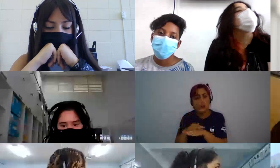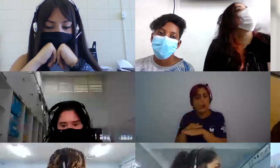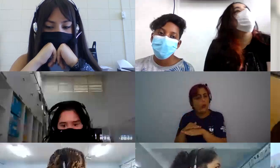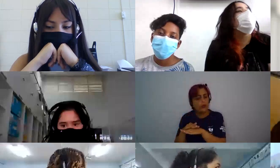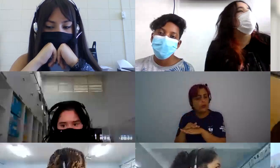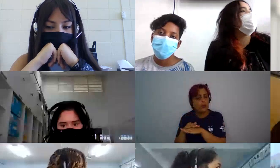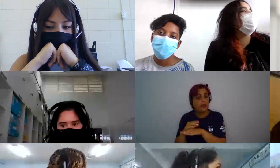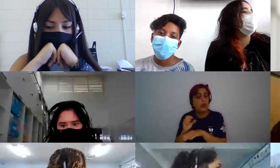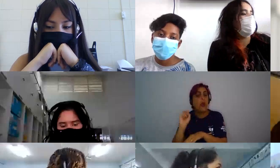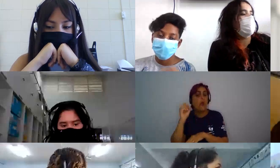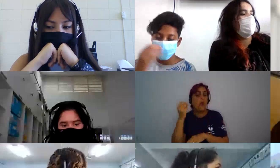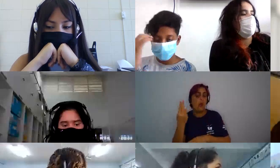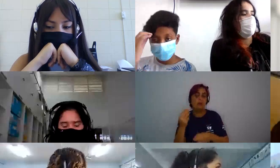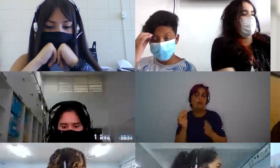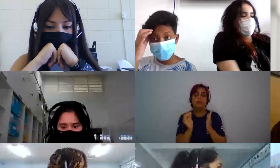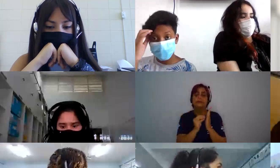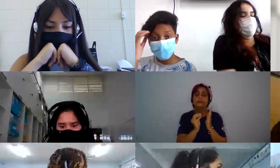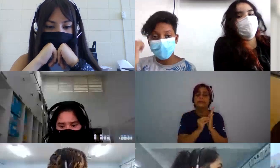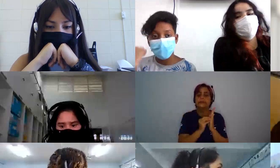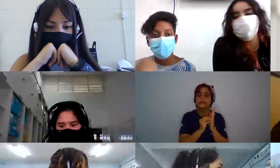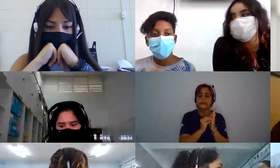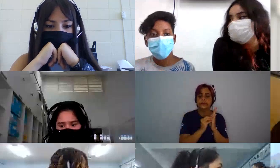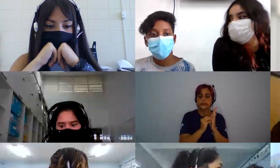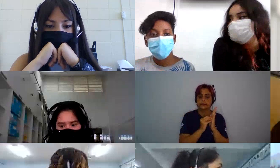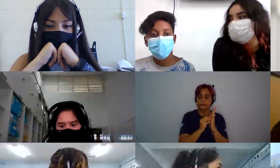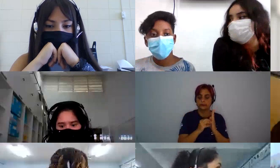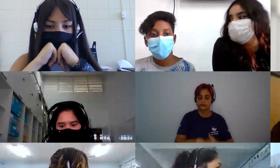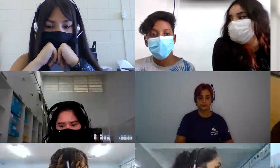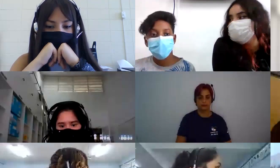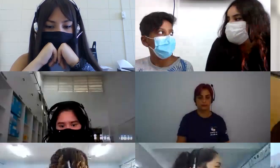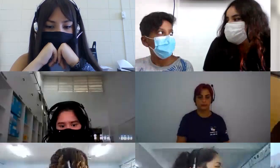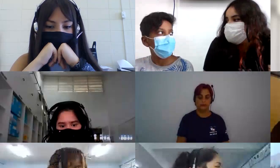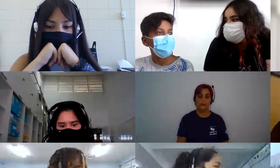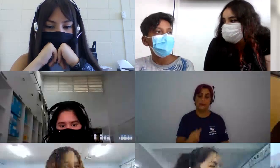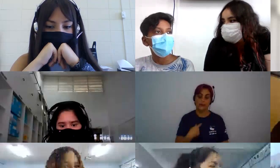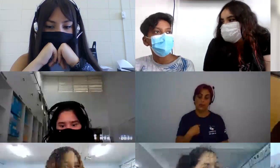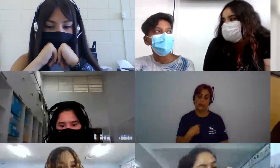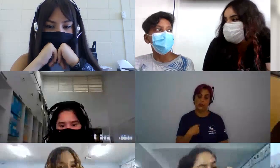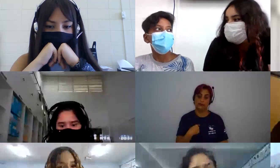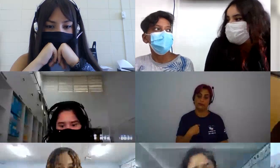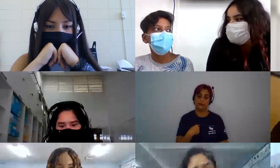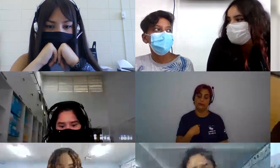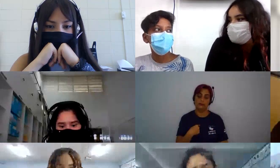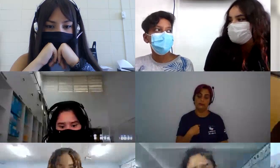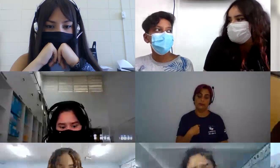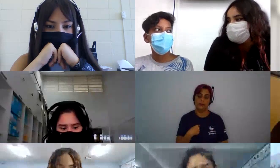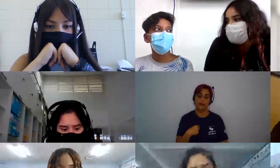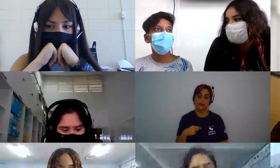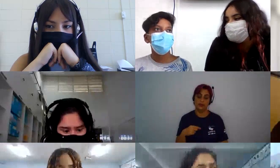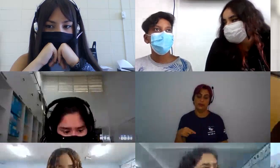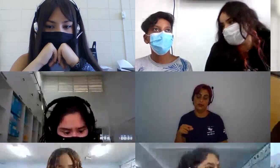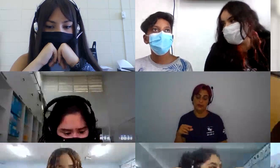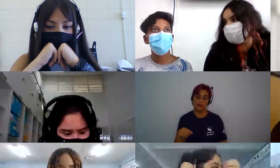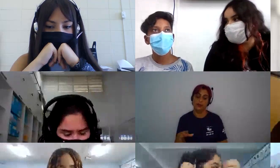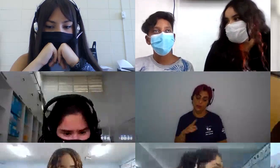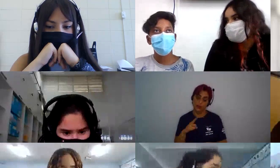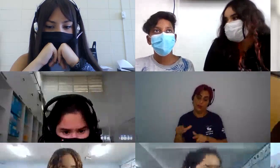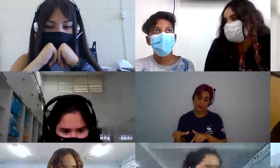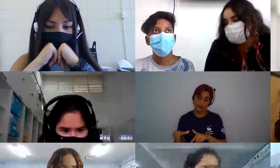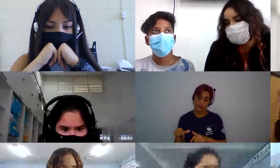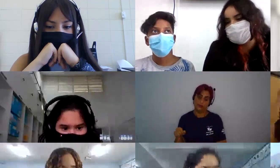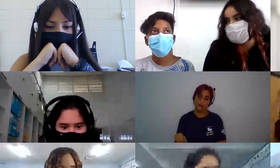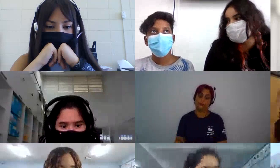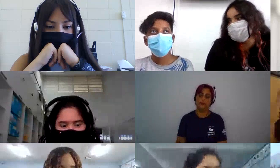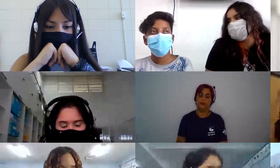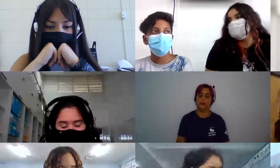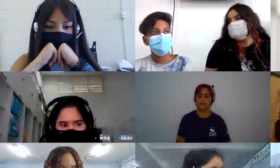Quero ouvir um pouco você. Eu acho que tem espaço. A pessoa ela tem que ter uma para ela,